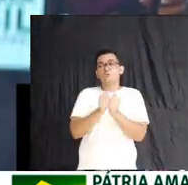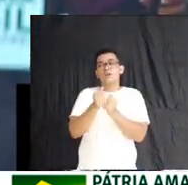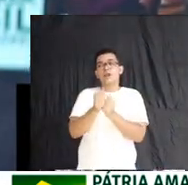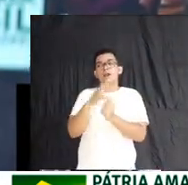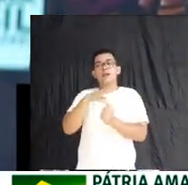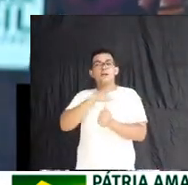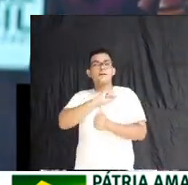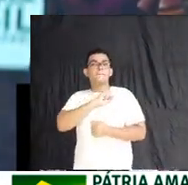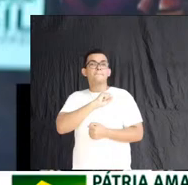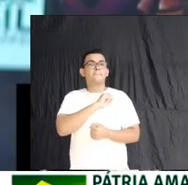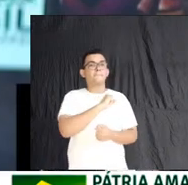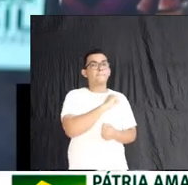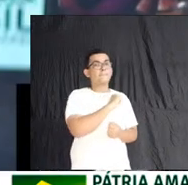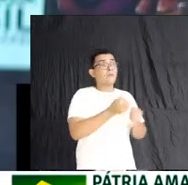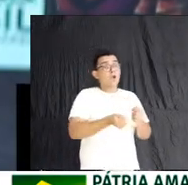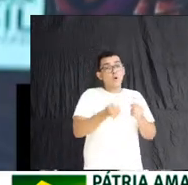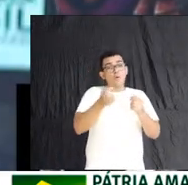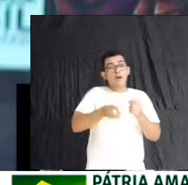Quase sempre.